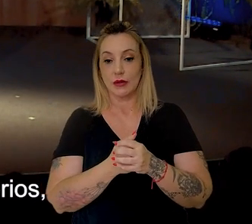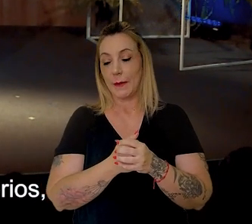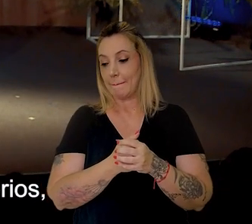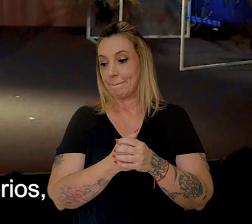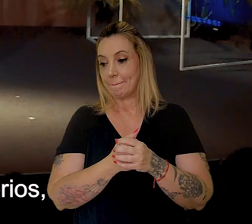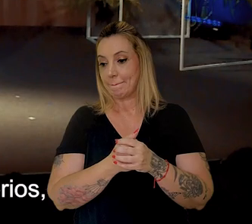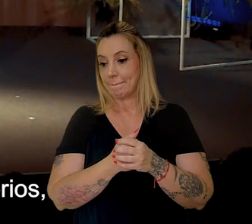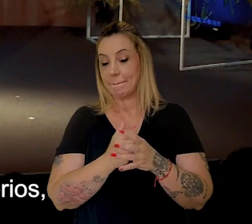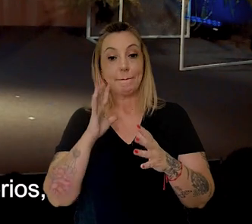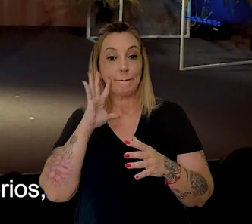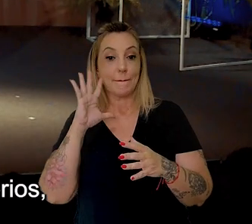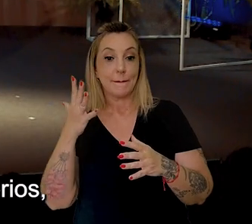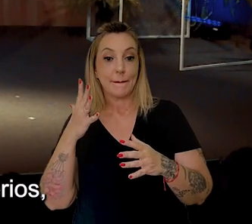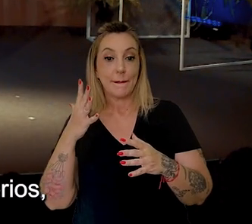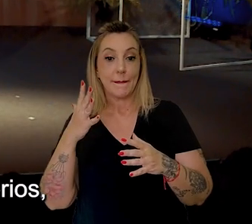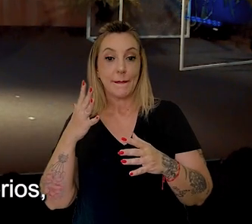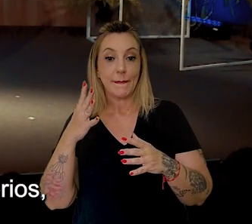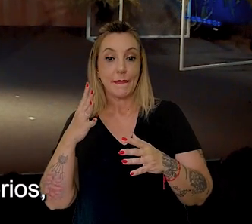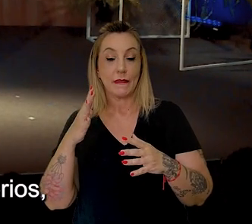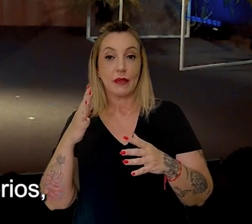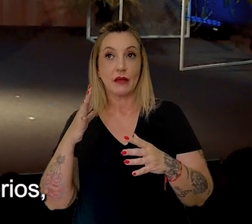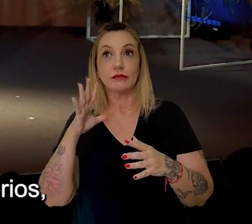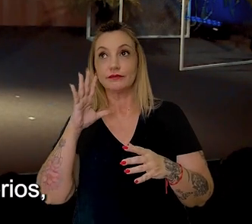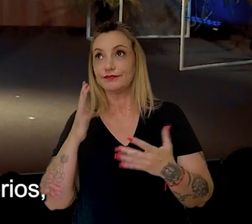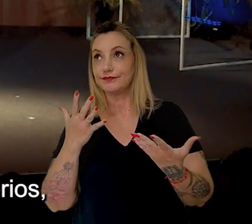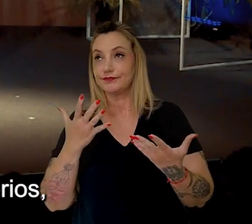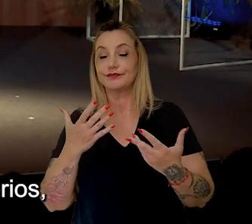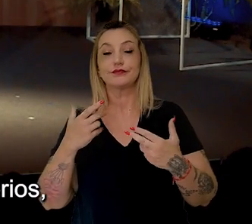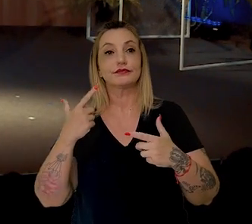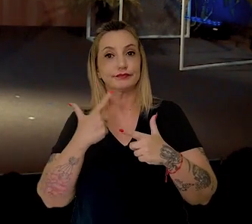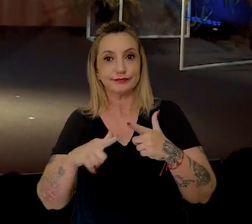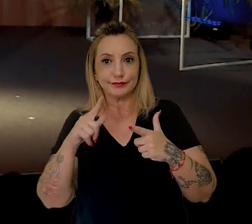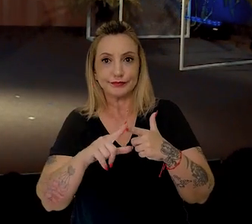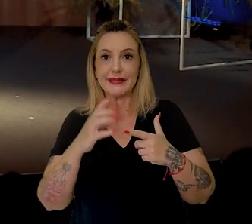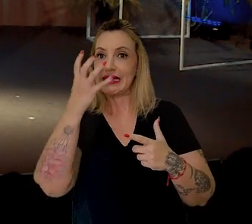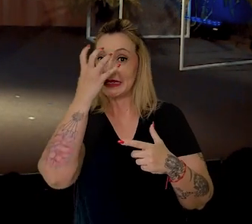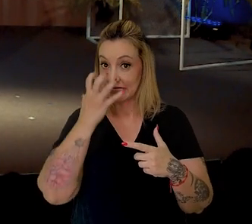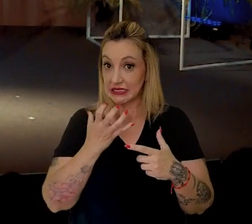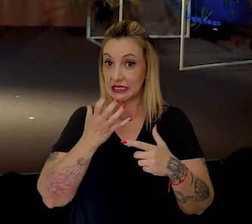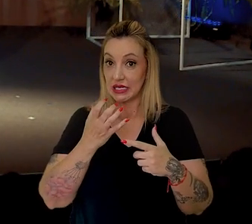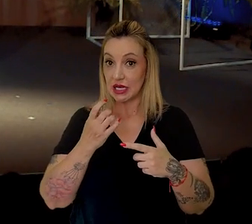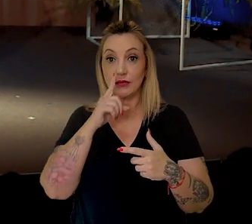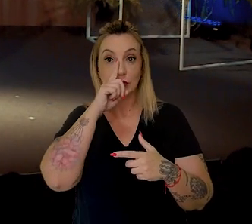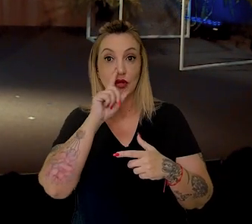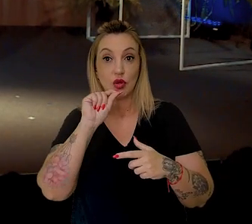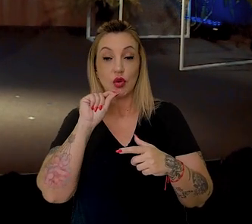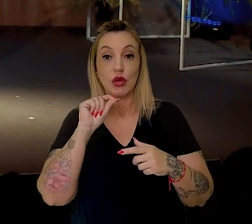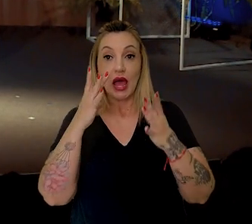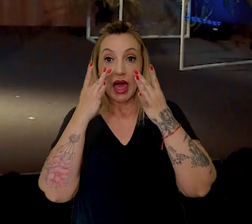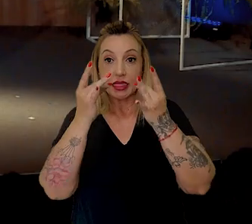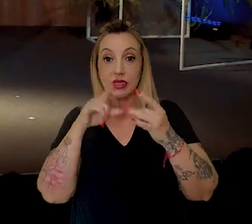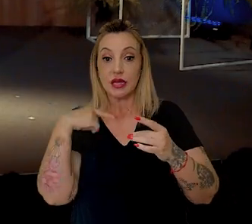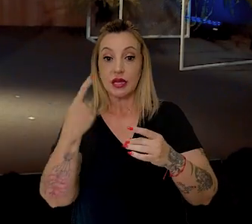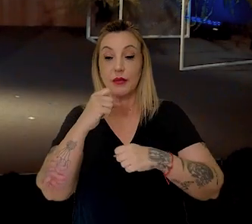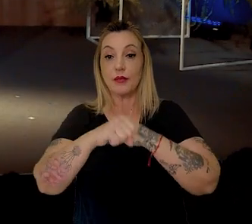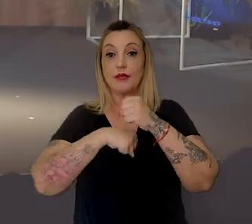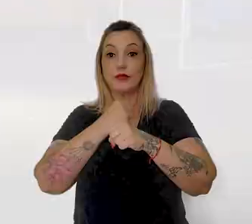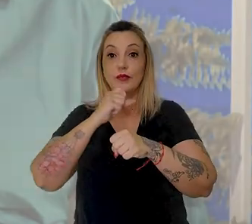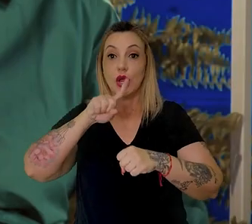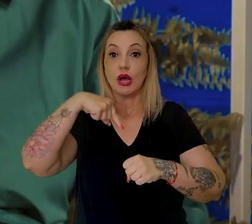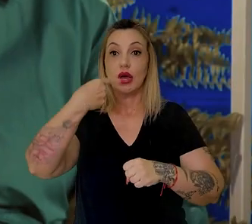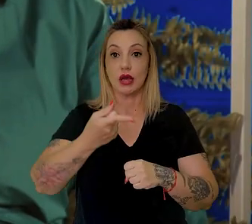de eventos extremos que podem causar danos sérios O que que a gente tem que ficar mais atento nos próximos